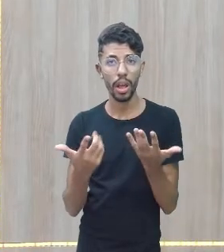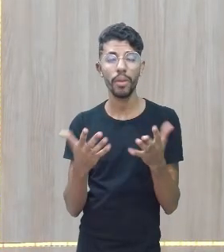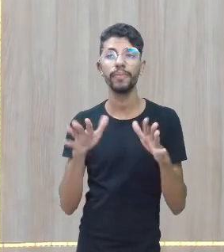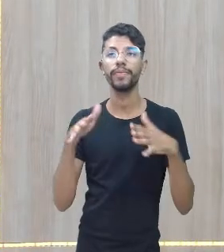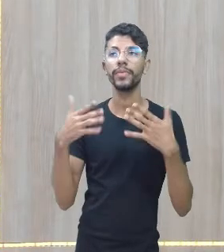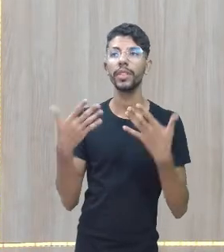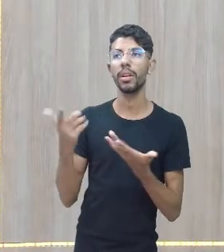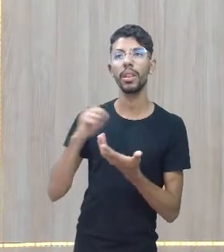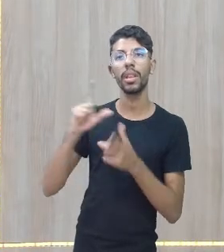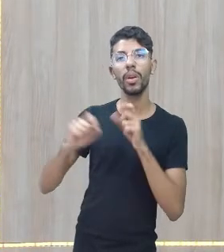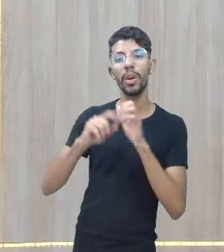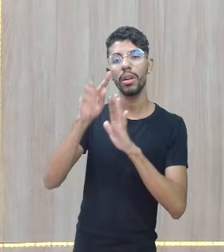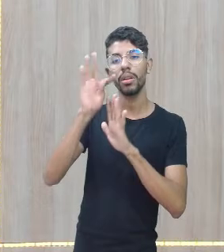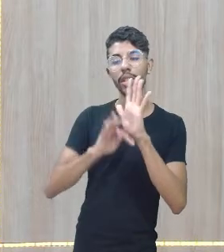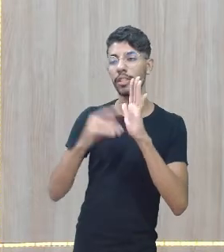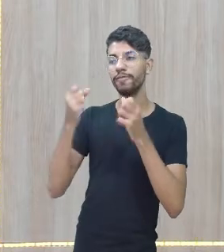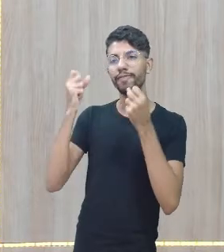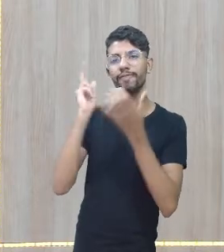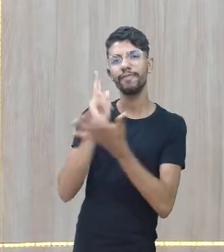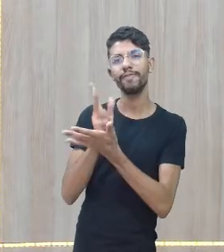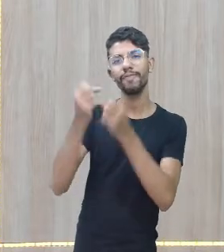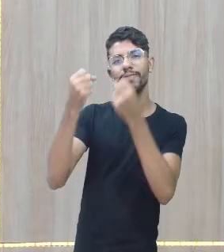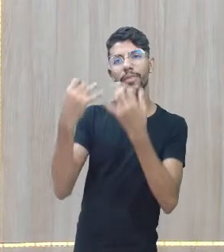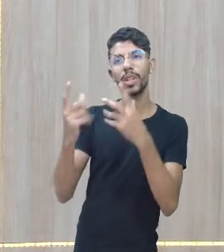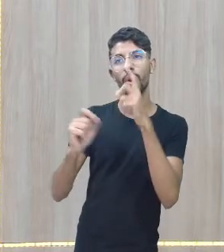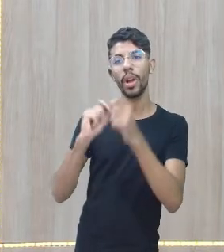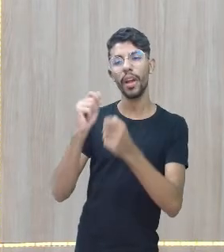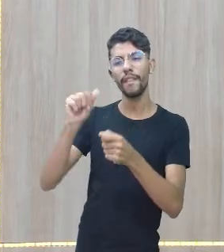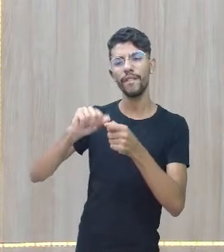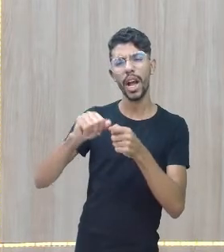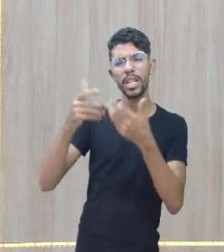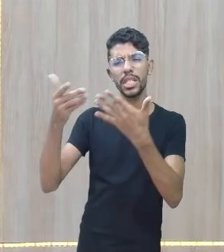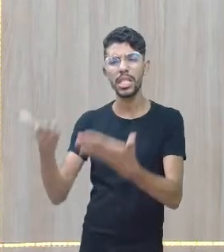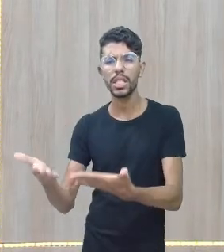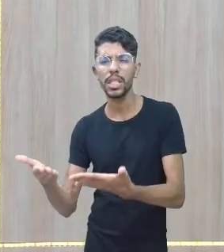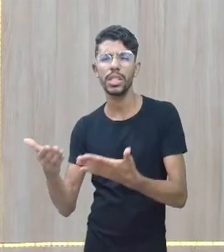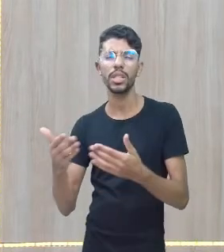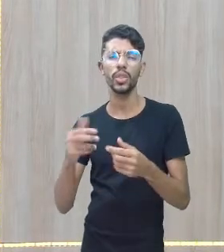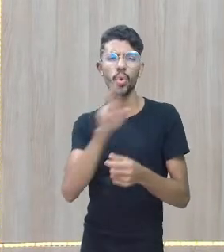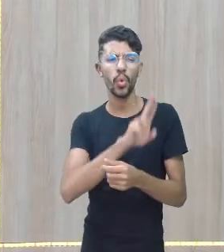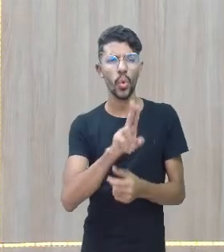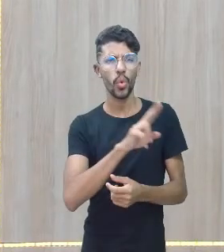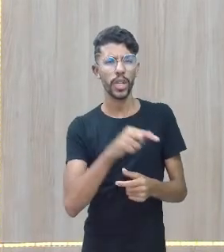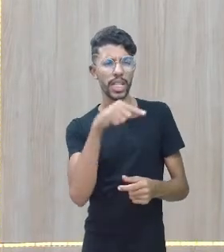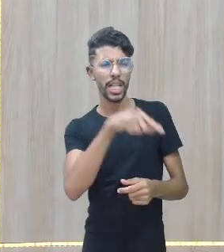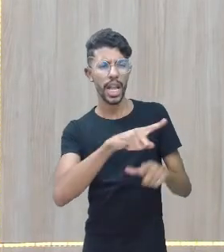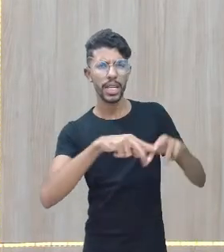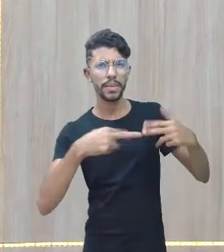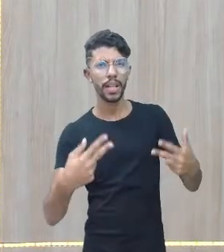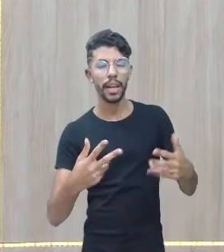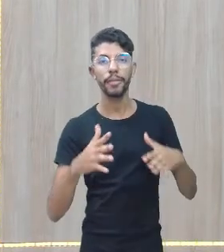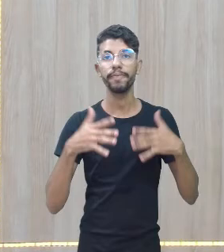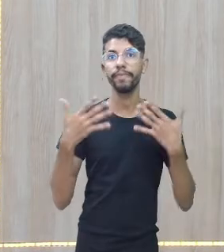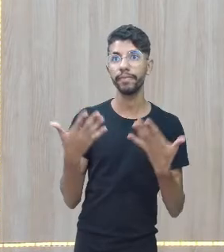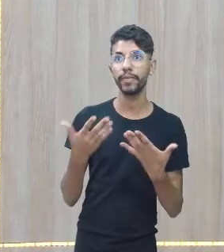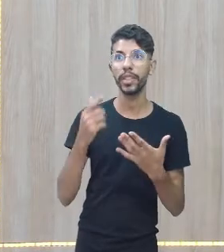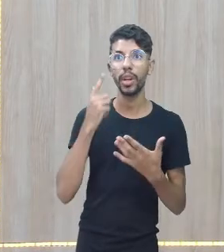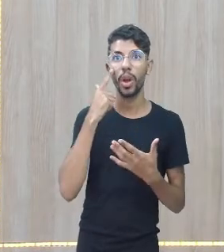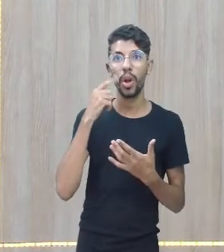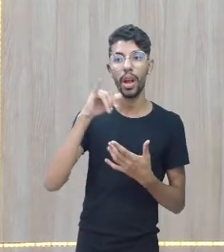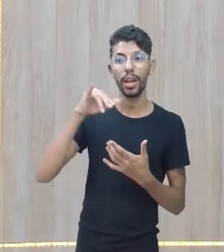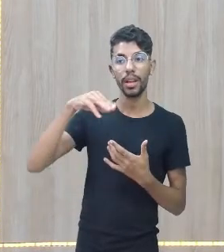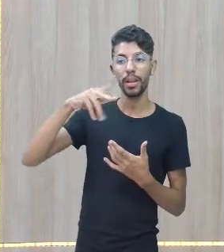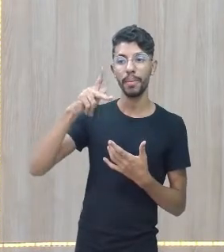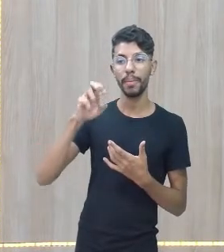um texto que vai te dizer sempre, faça isso, utilize esse material, então o imperativo vai ser